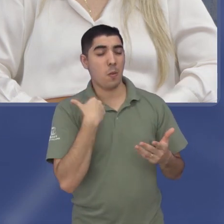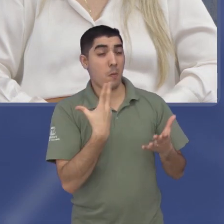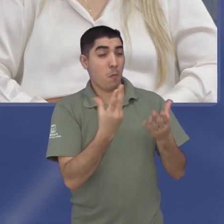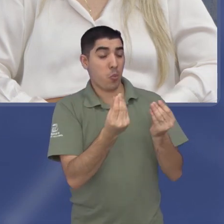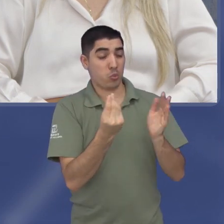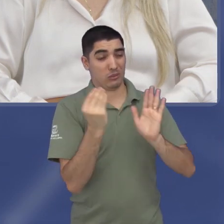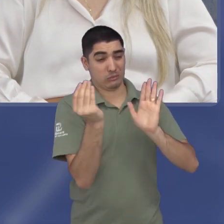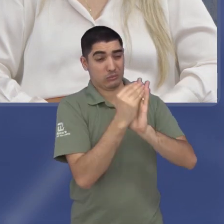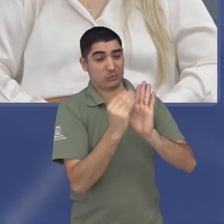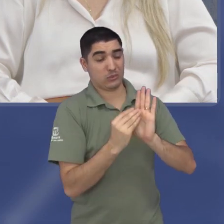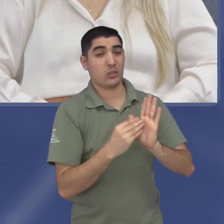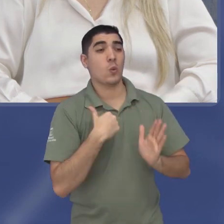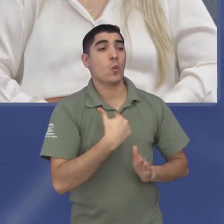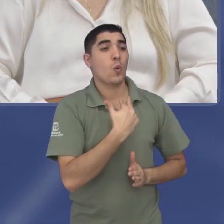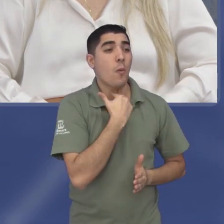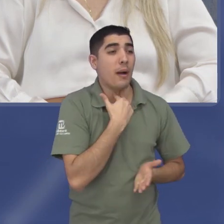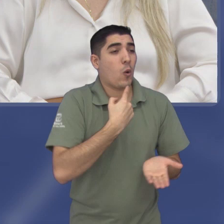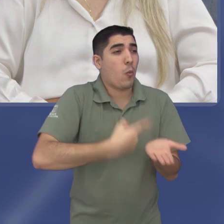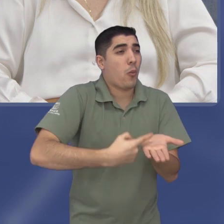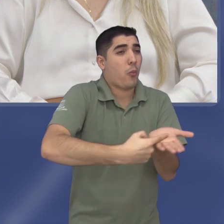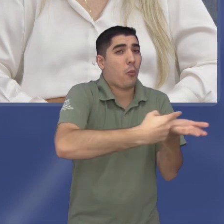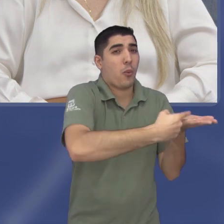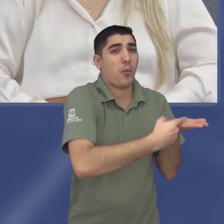de trabalho. Ele vai tentar sempre